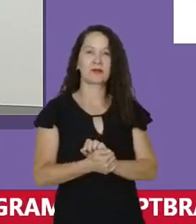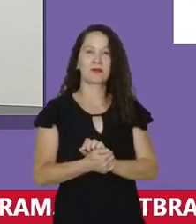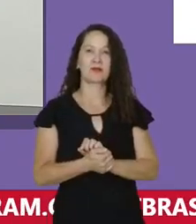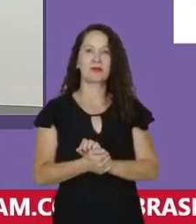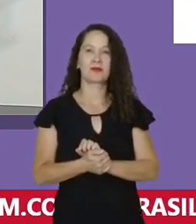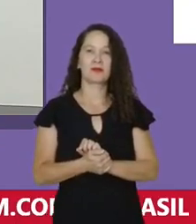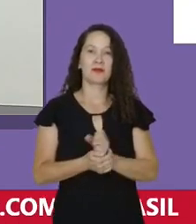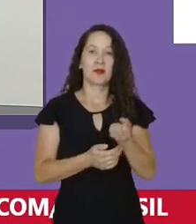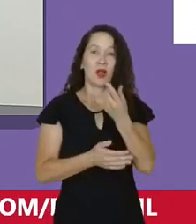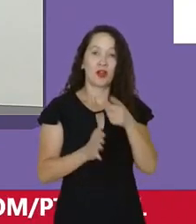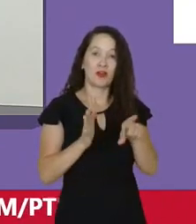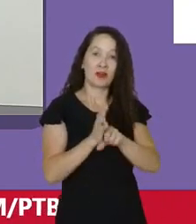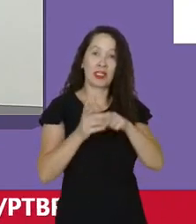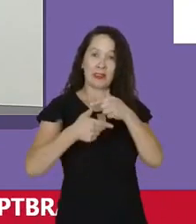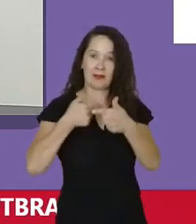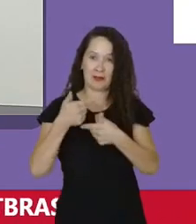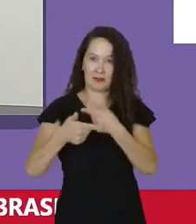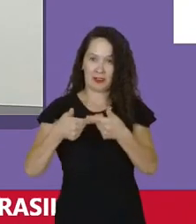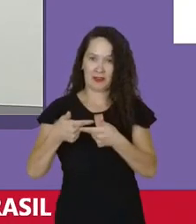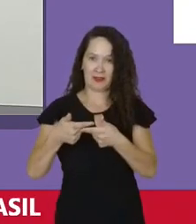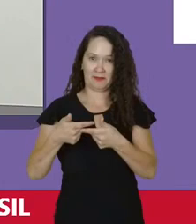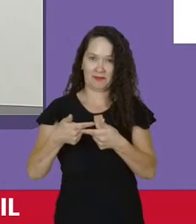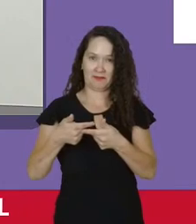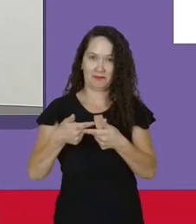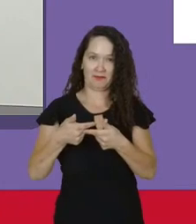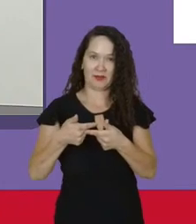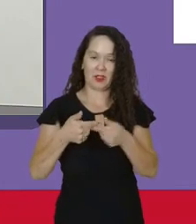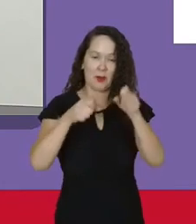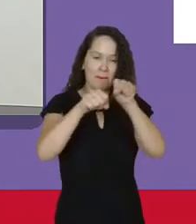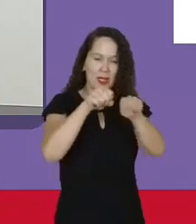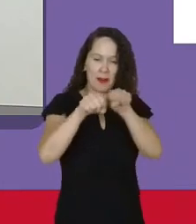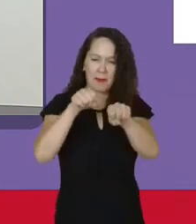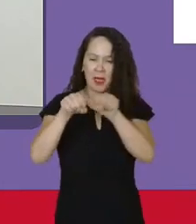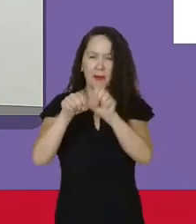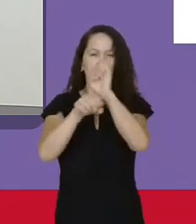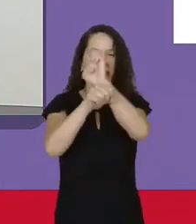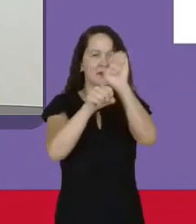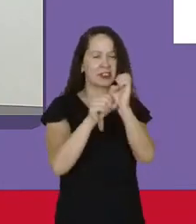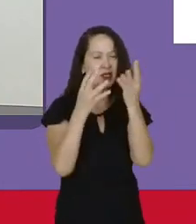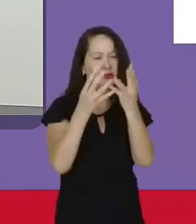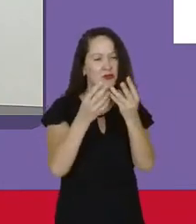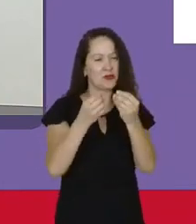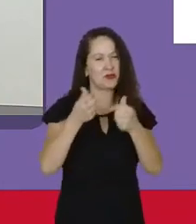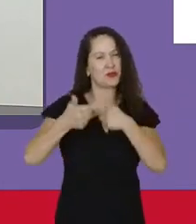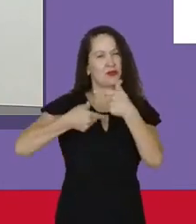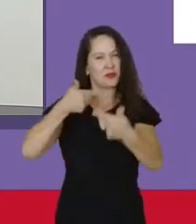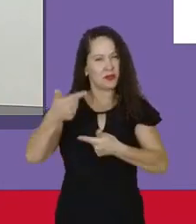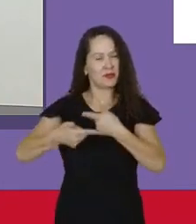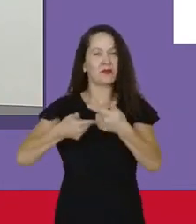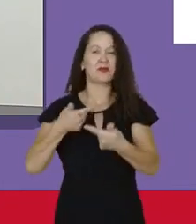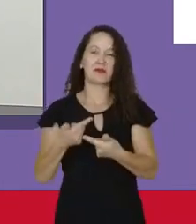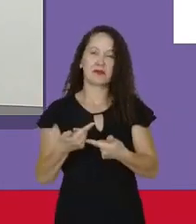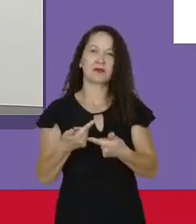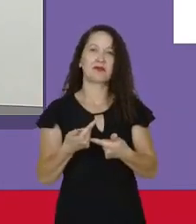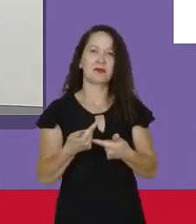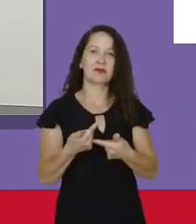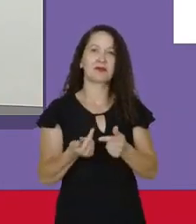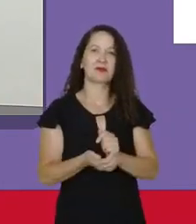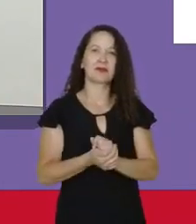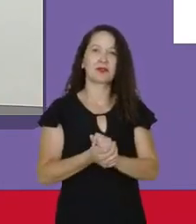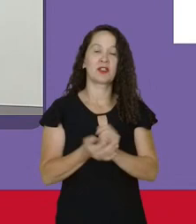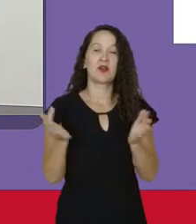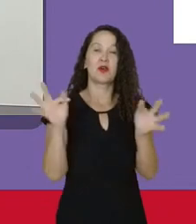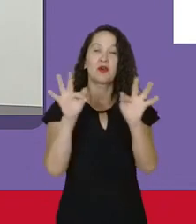questão da reforma da Previdência. A gente vive um desmonte do Estado, a precarização do trabalho,